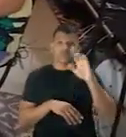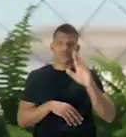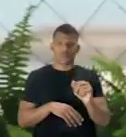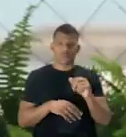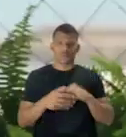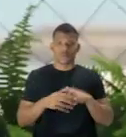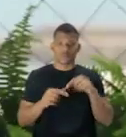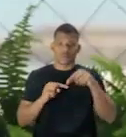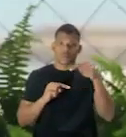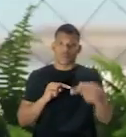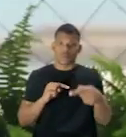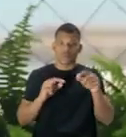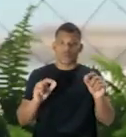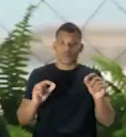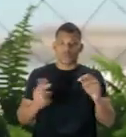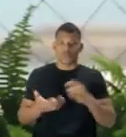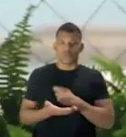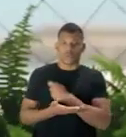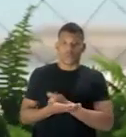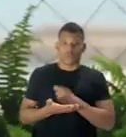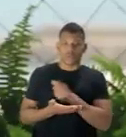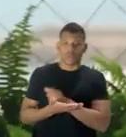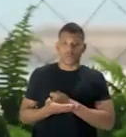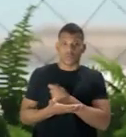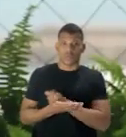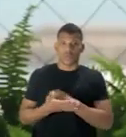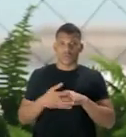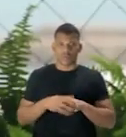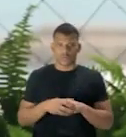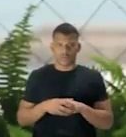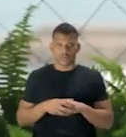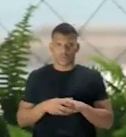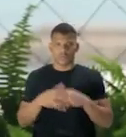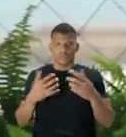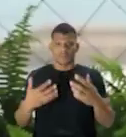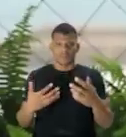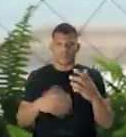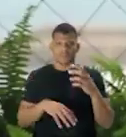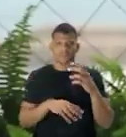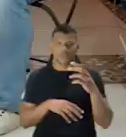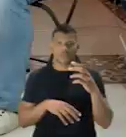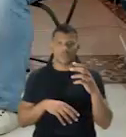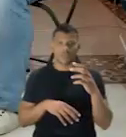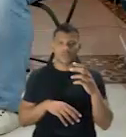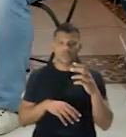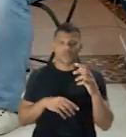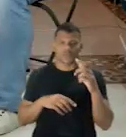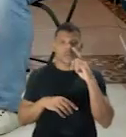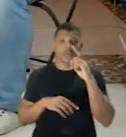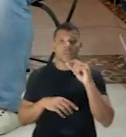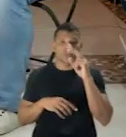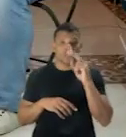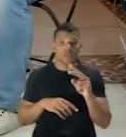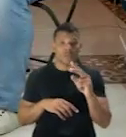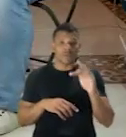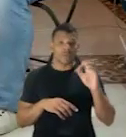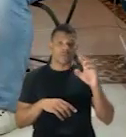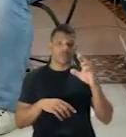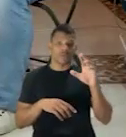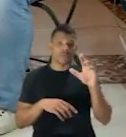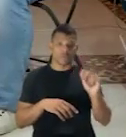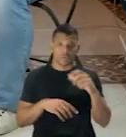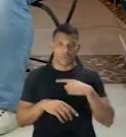saideira depois que a saudade desfilar. Só vem quem tem força